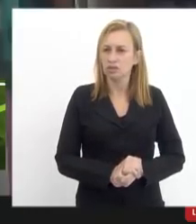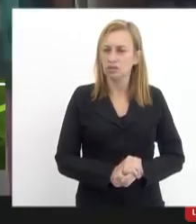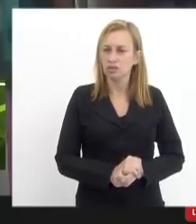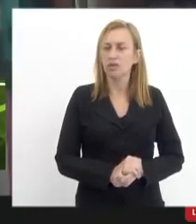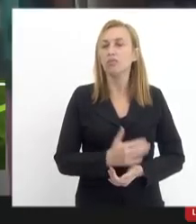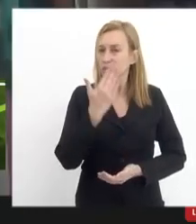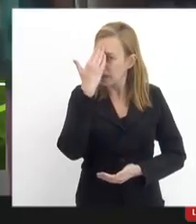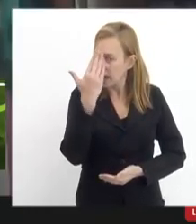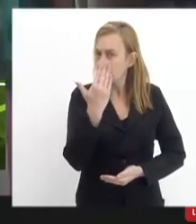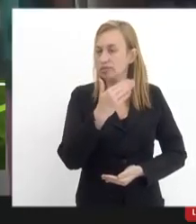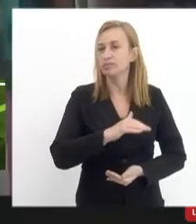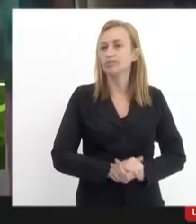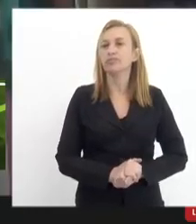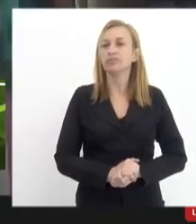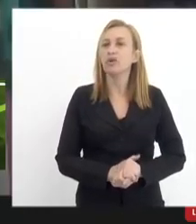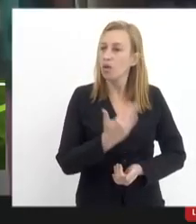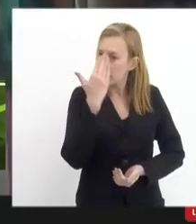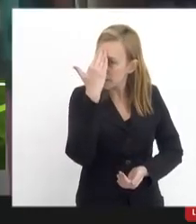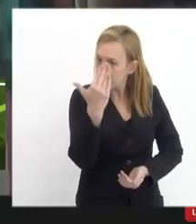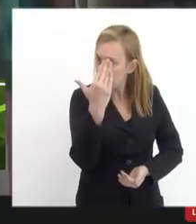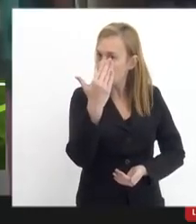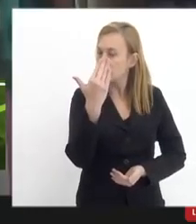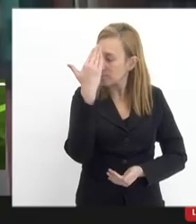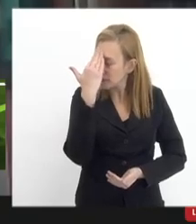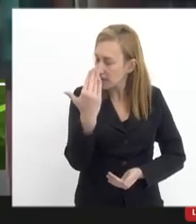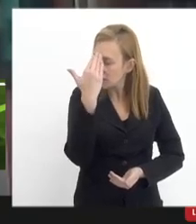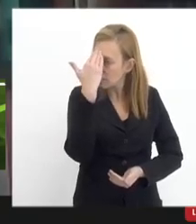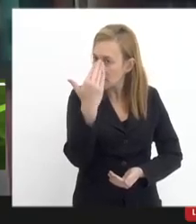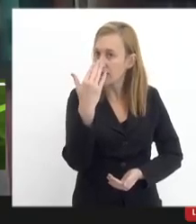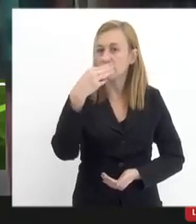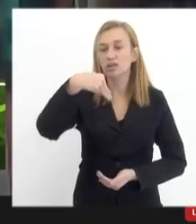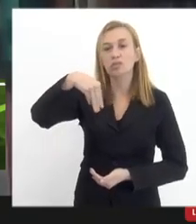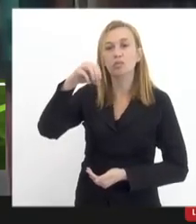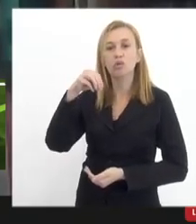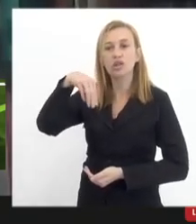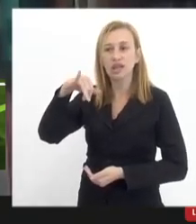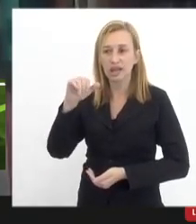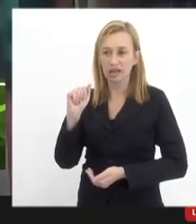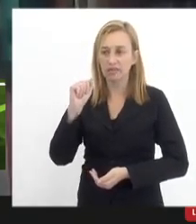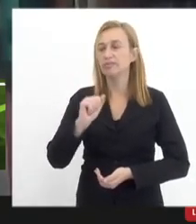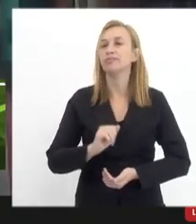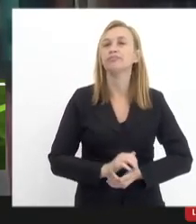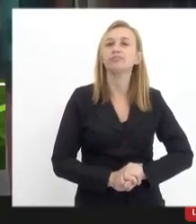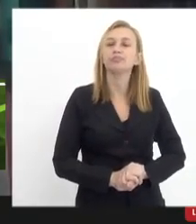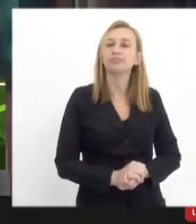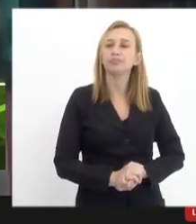Muito obrigado. Muito obrigado mesmo, Mônica da Costa.